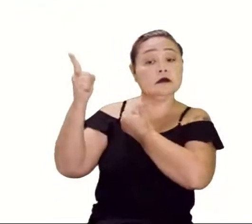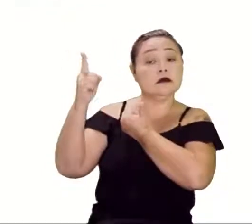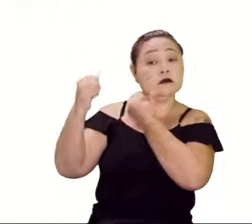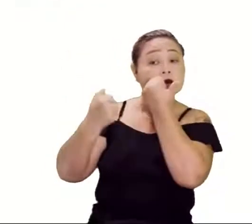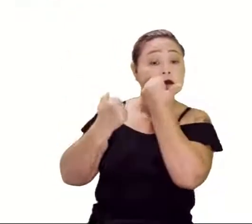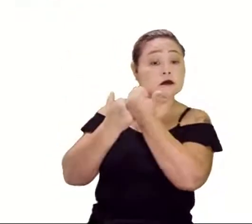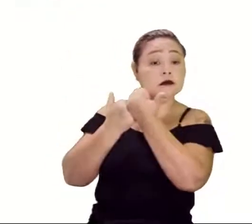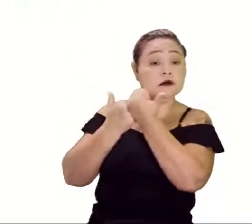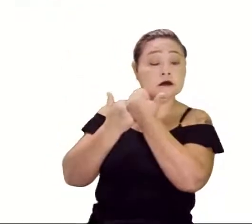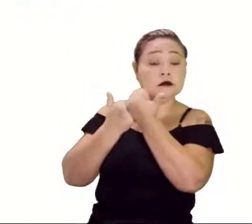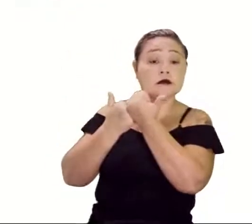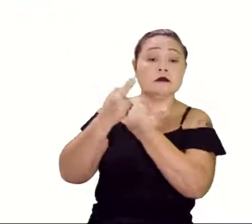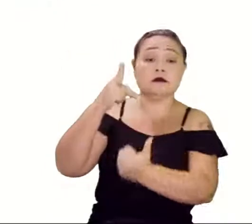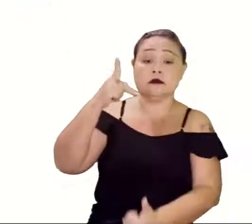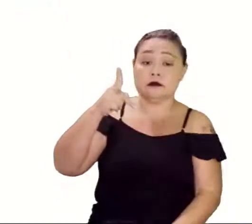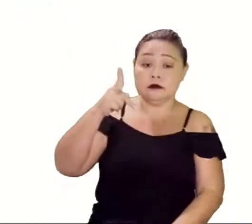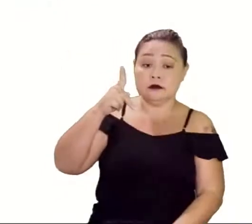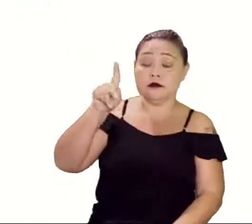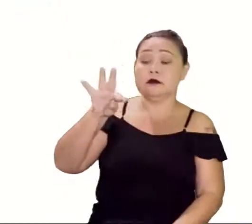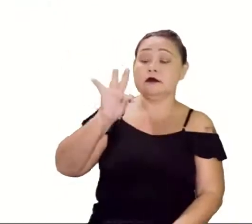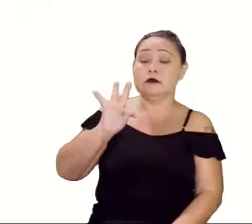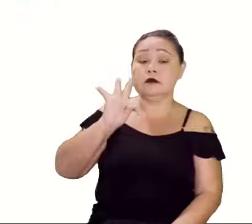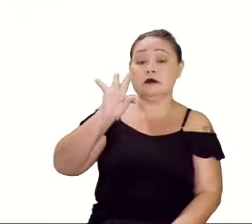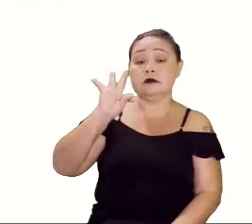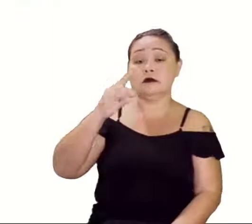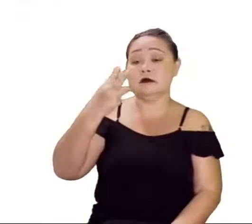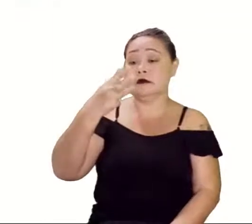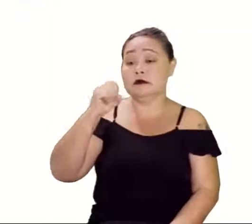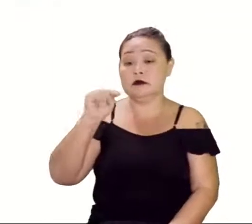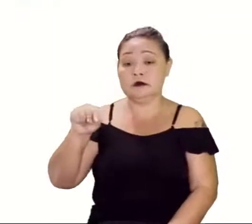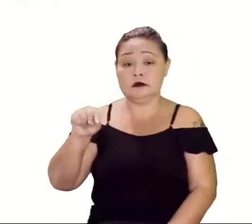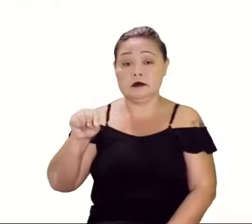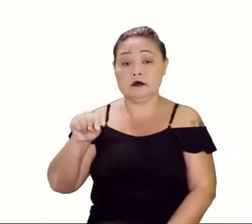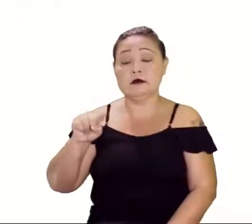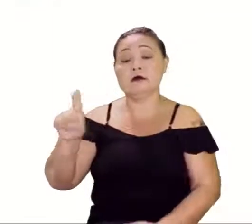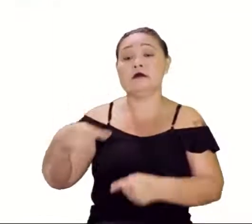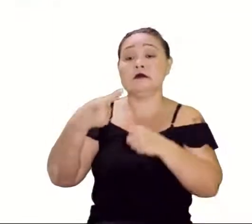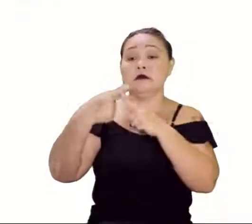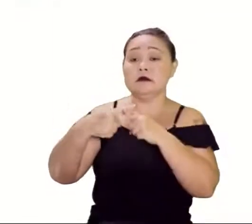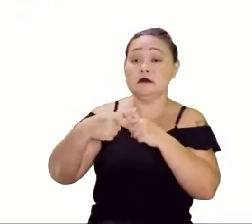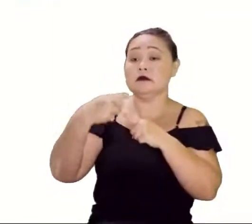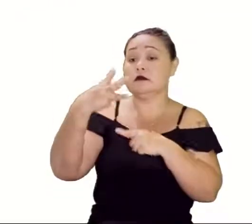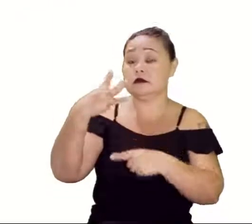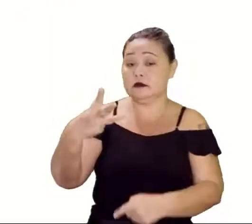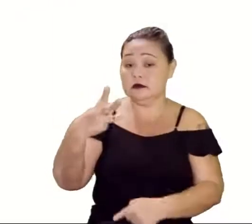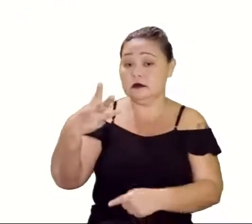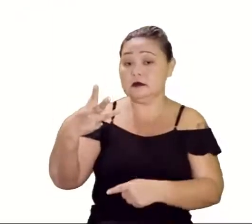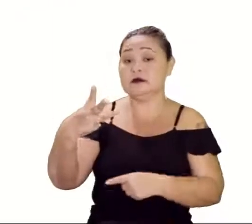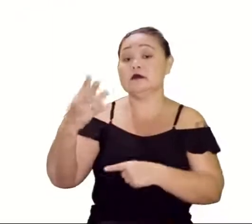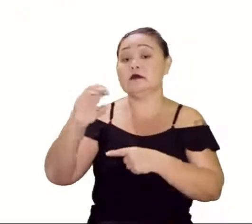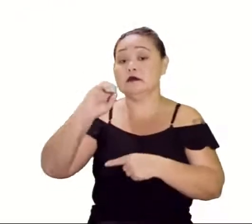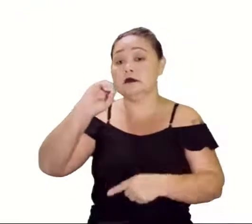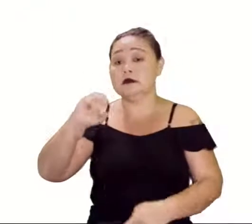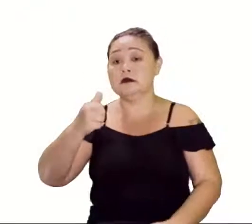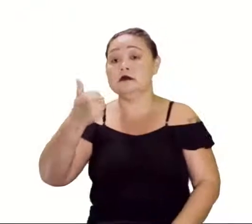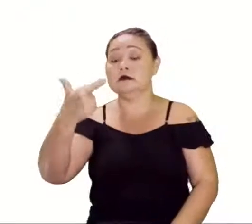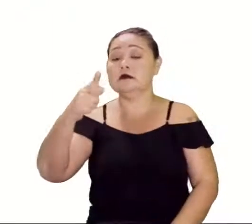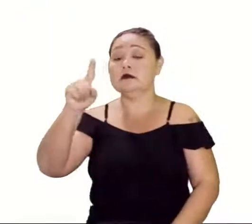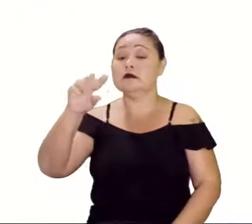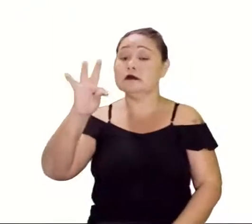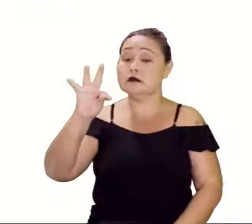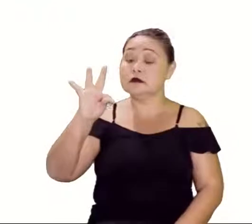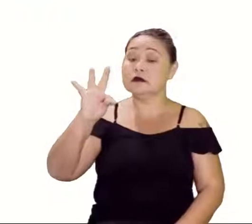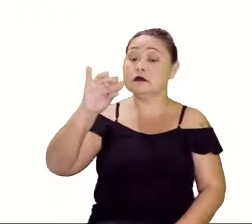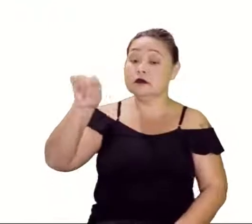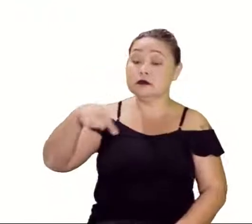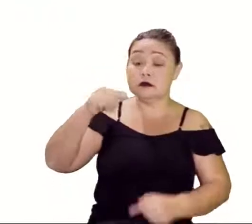né? Então, o nosso P de T vai ser 30.000 vezes quem? Vezes 3 elevado a 0,2 vezes